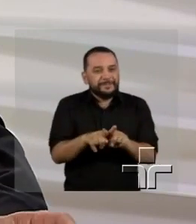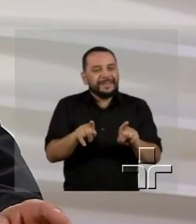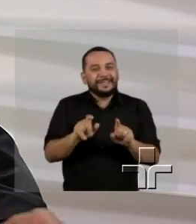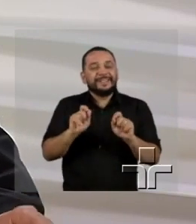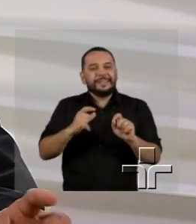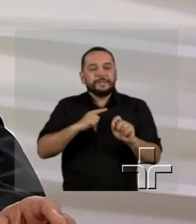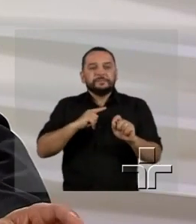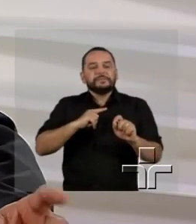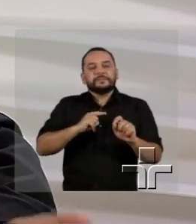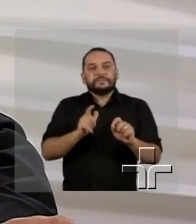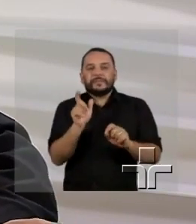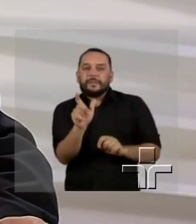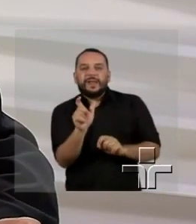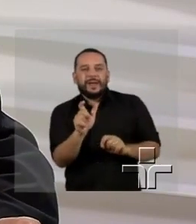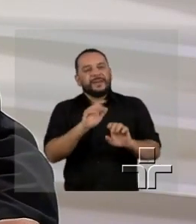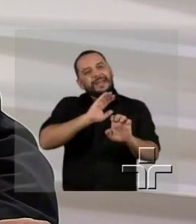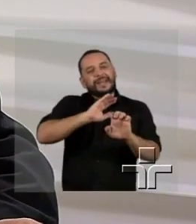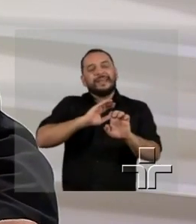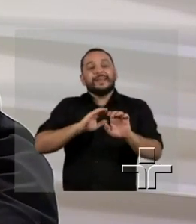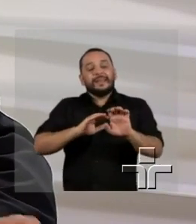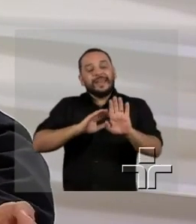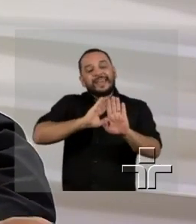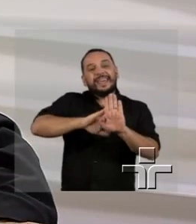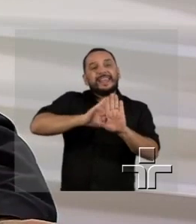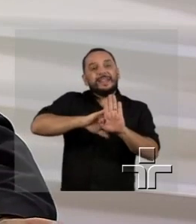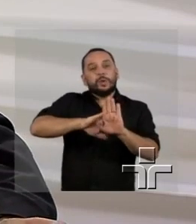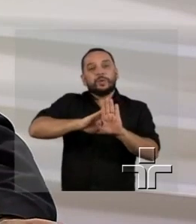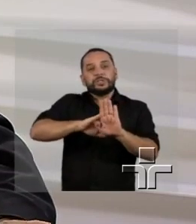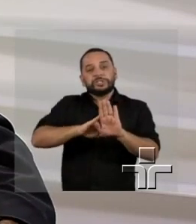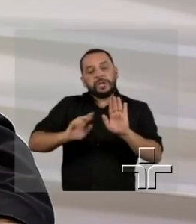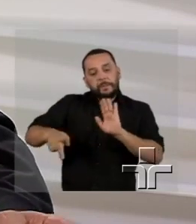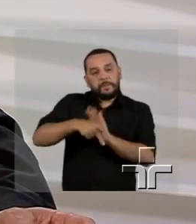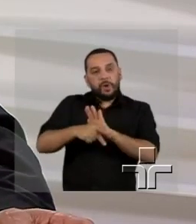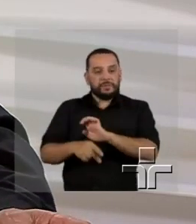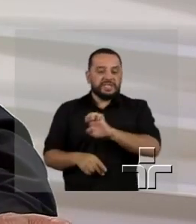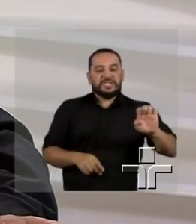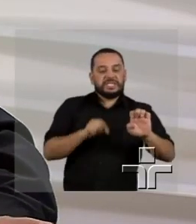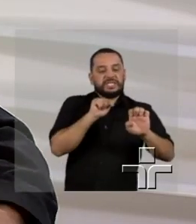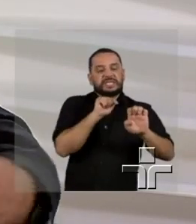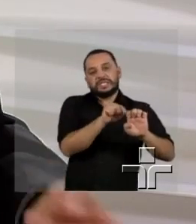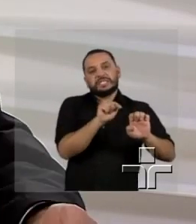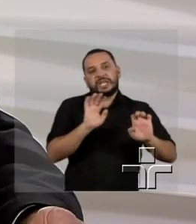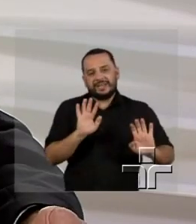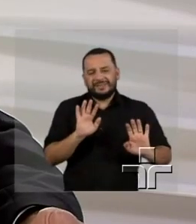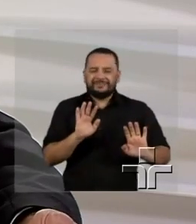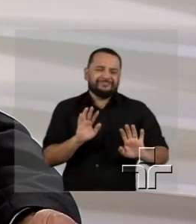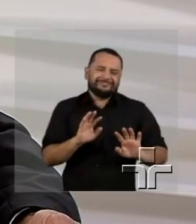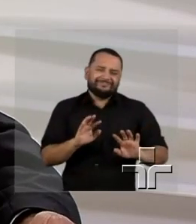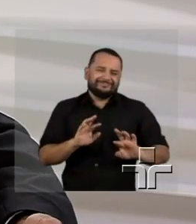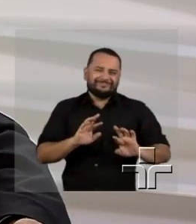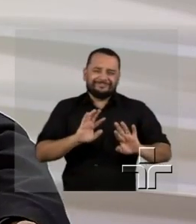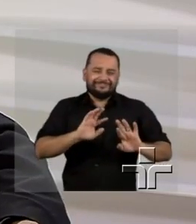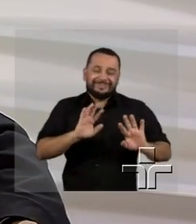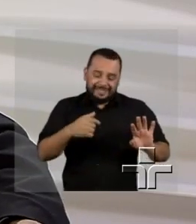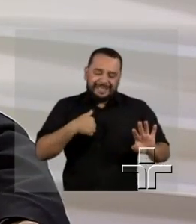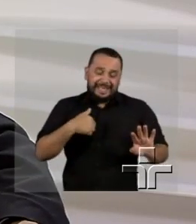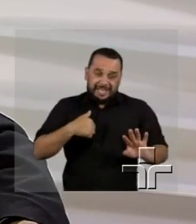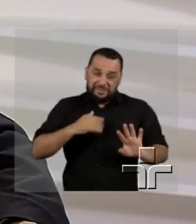eu estou falando como cidadão, né? Eu não posso falar como... Eu não sou mais do governo. Se eu fosse do governo, acendia um sinal amarelo,